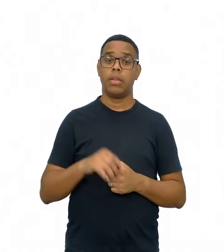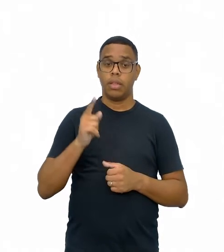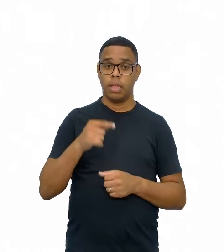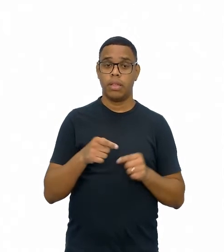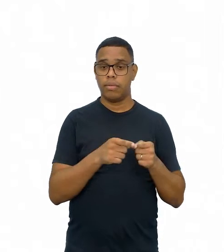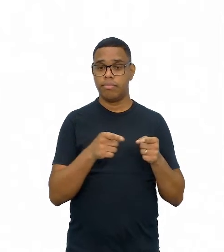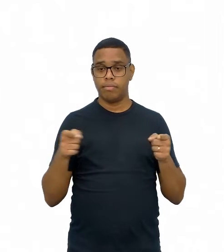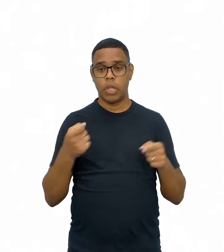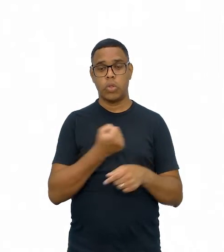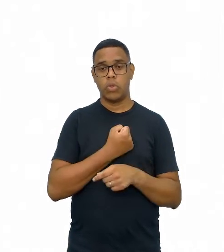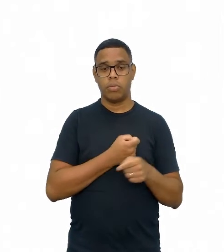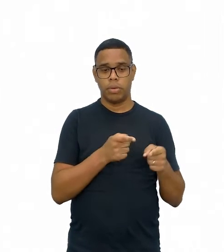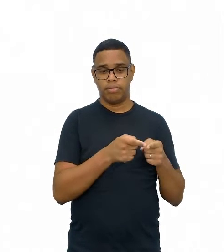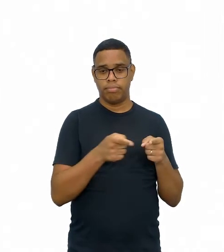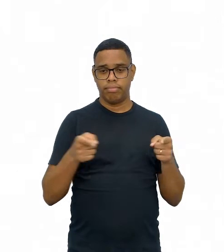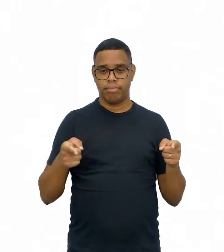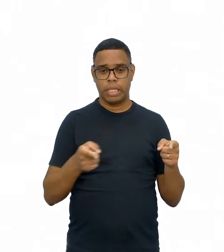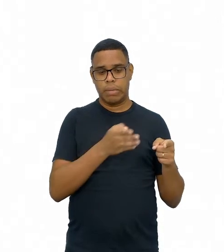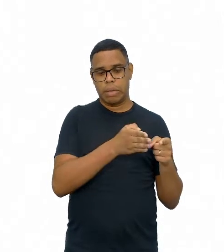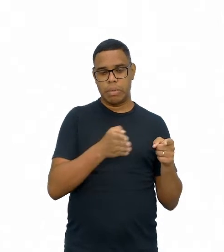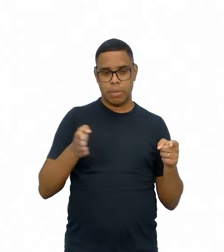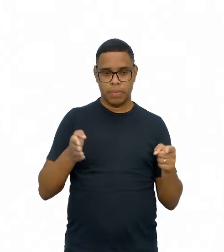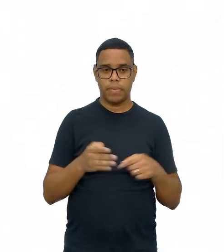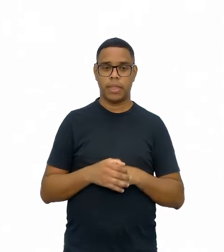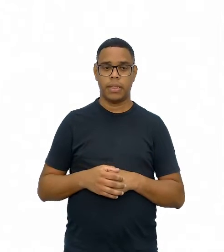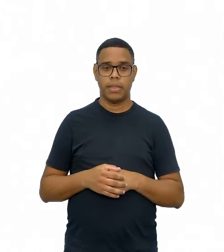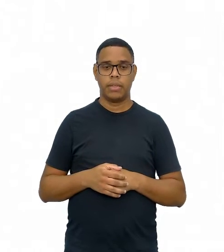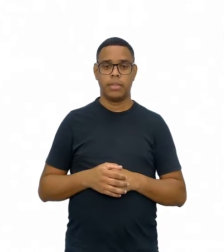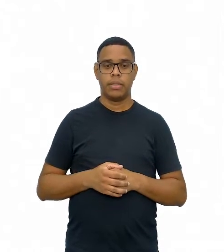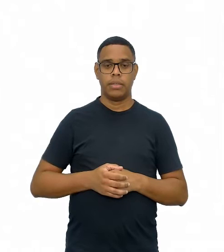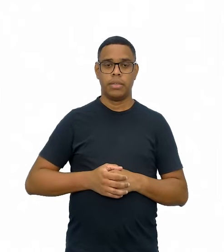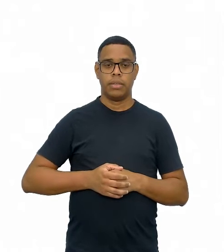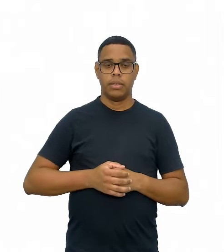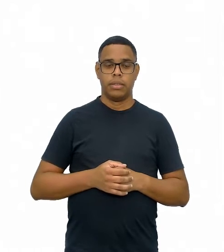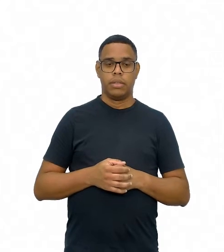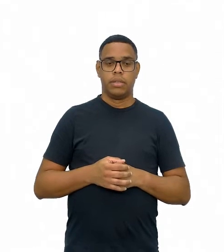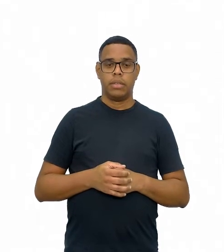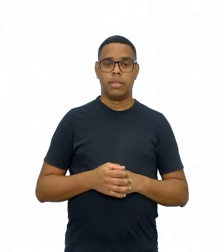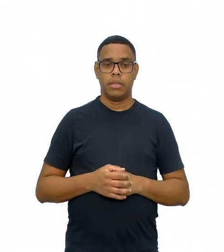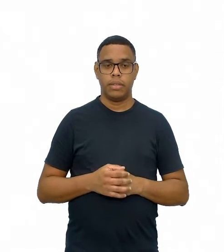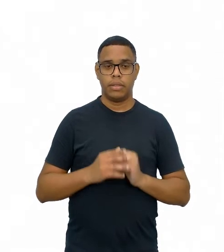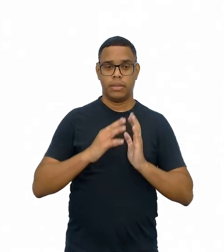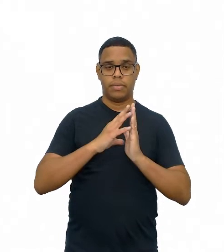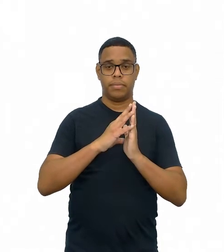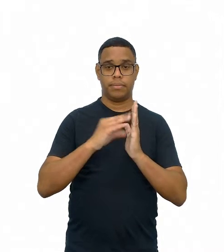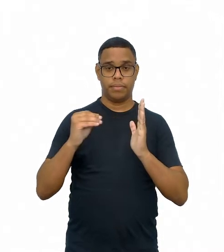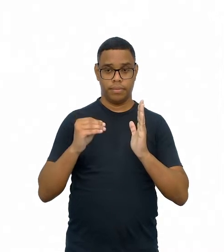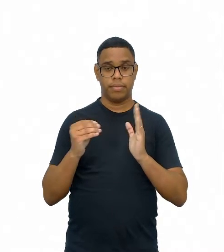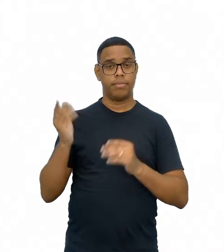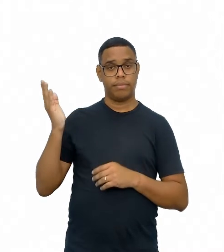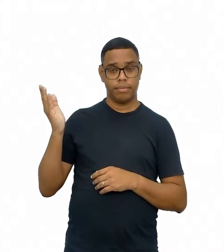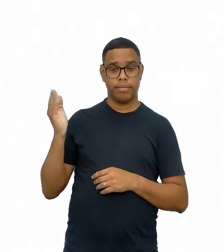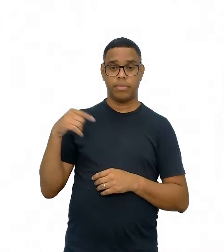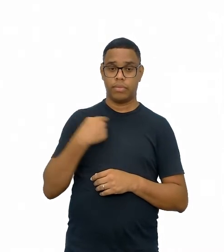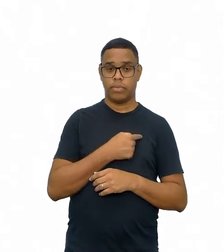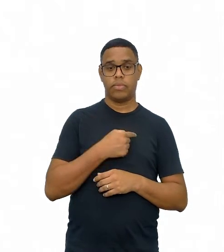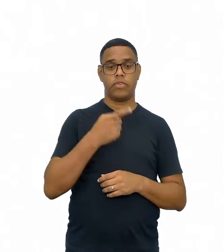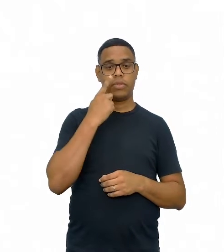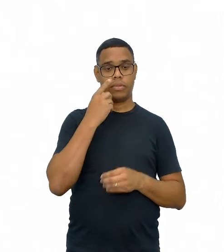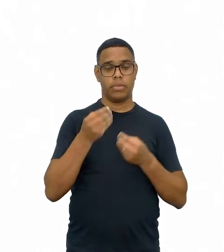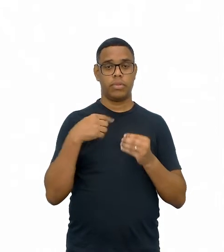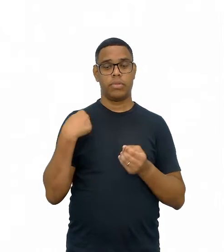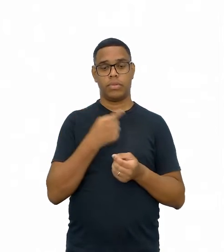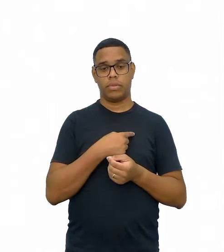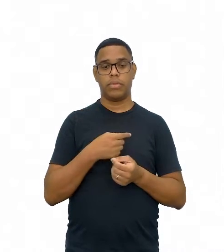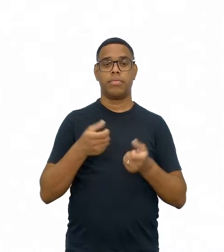na reta numérica. A segunda questão, então, modelo aqui, que nós vimos, que nós